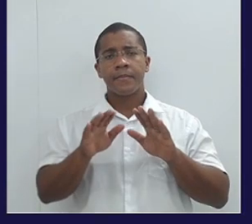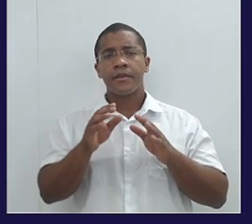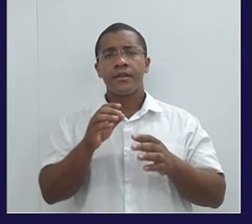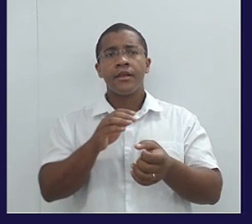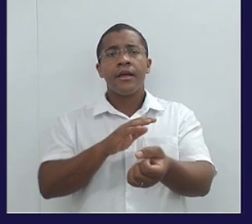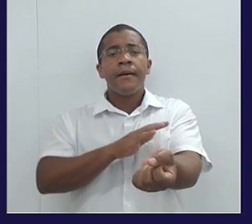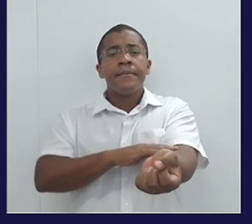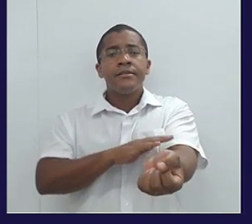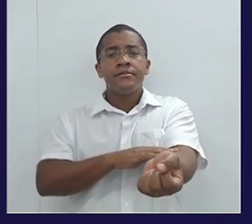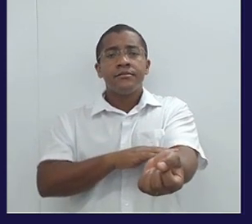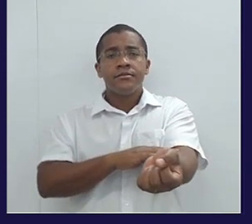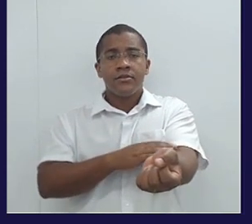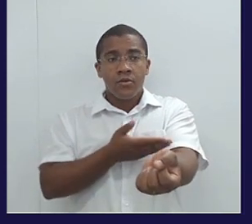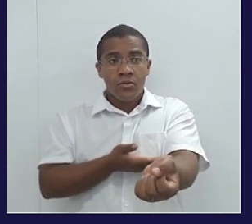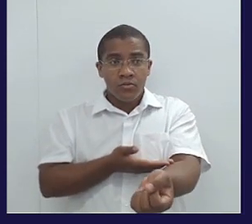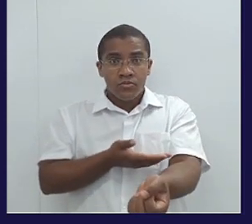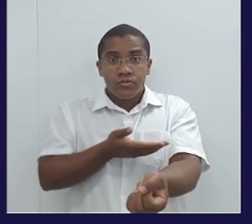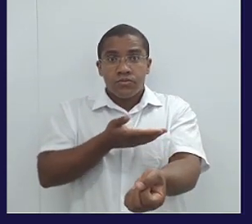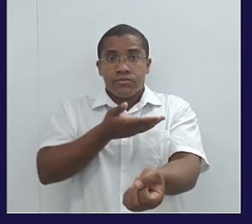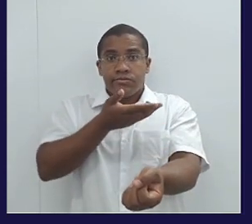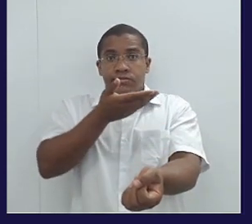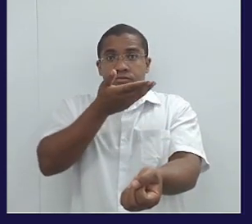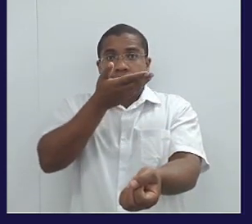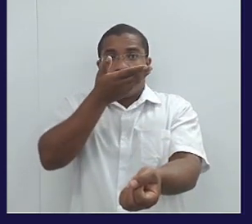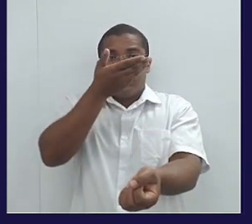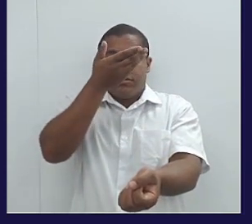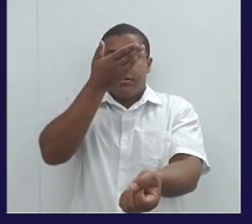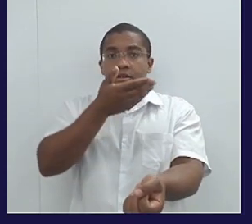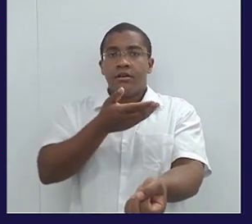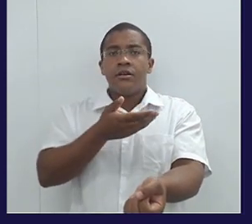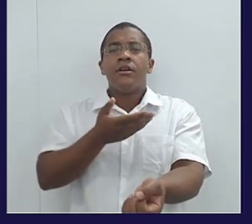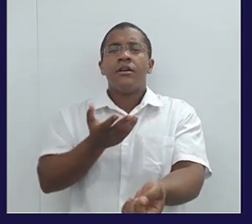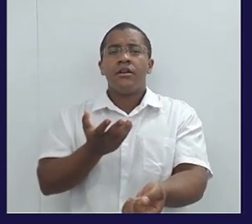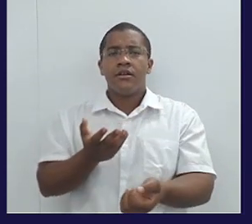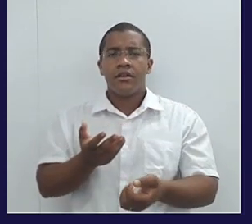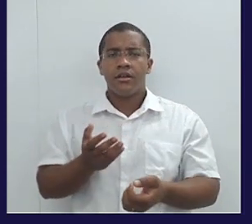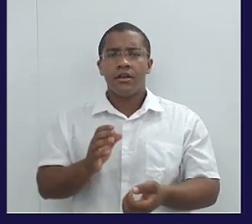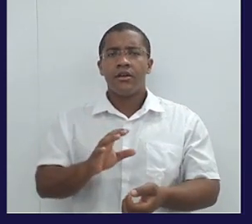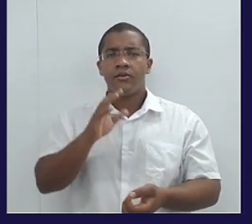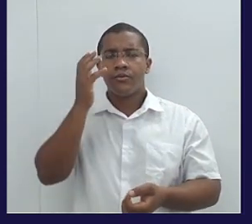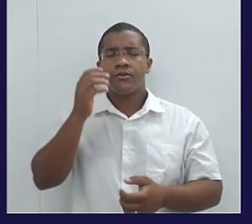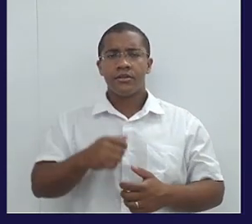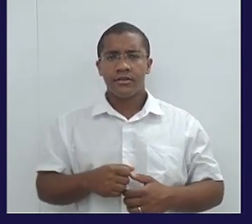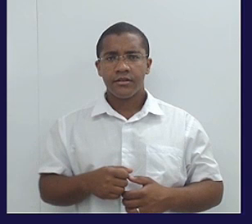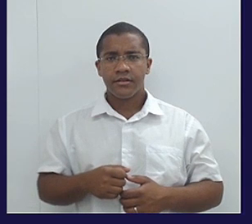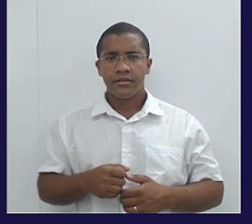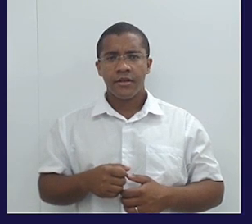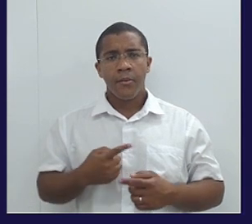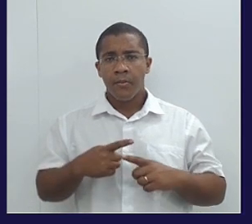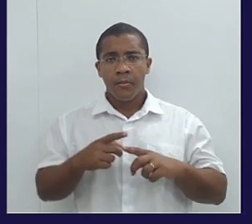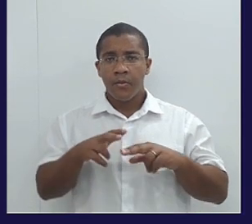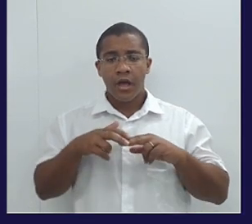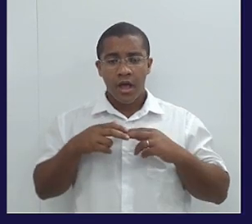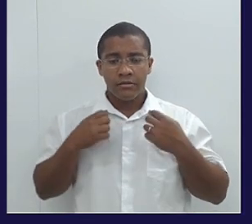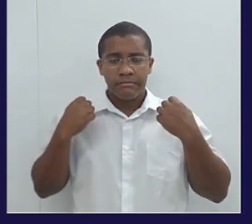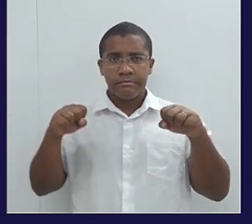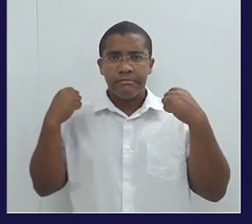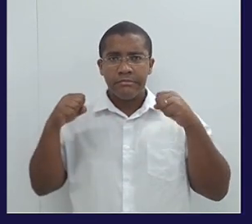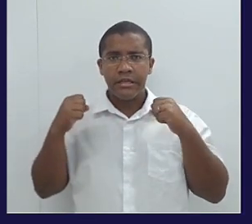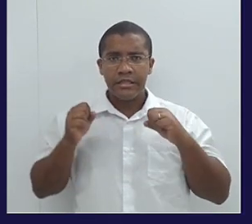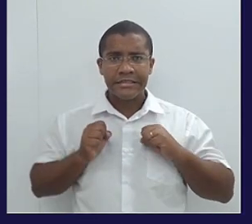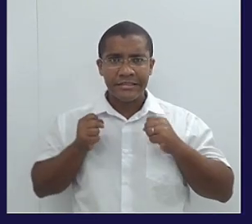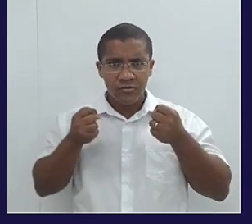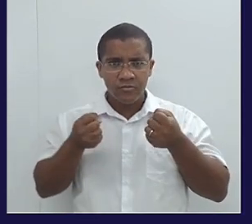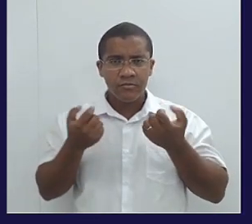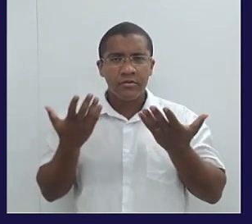Se a pressão, no caso, ela subir, né, ela for além dos limites previstos aí para o esforço físico,